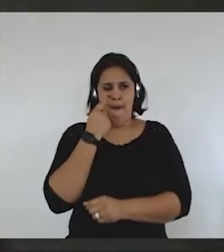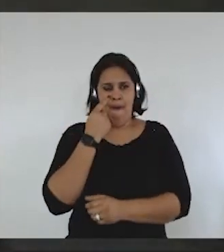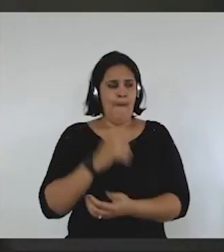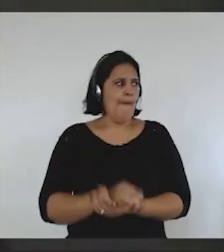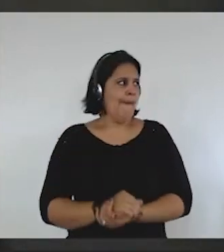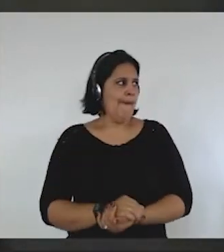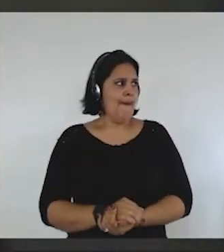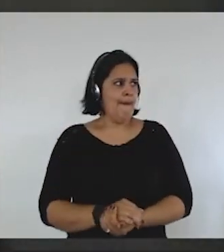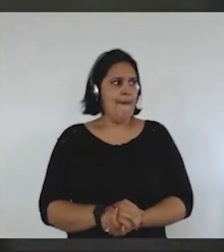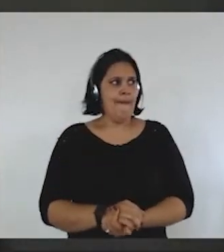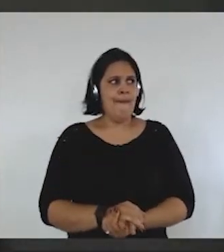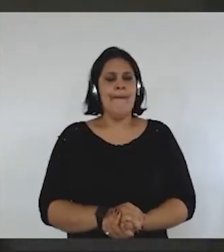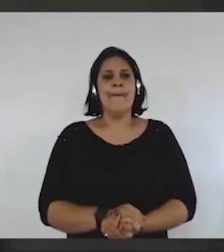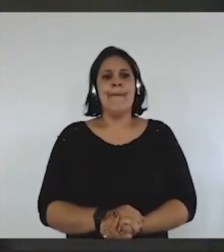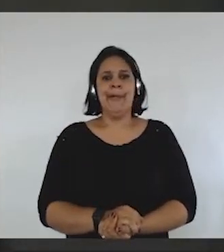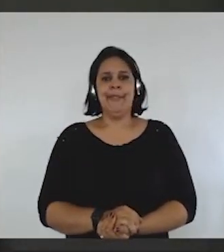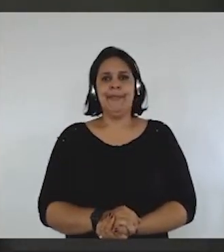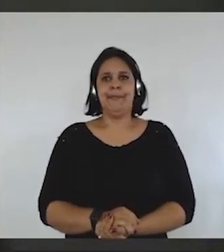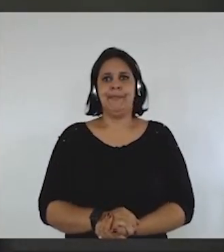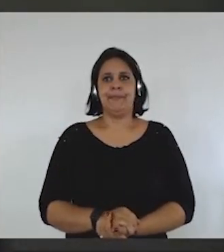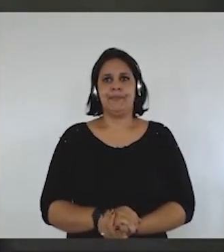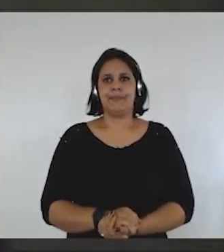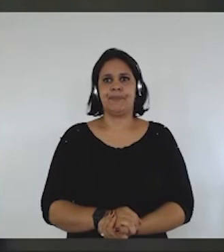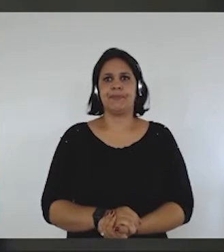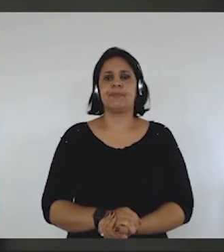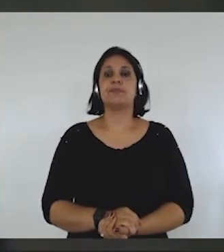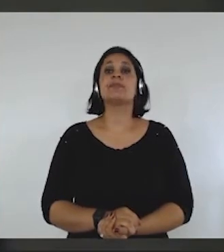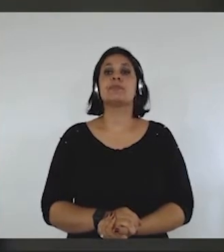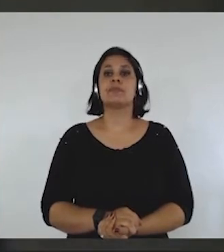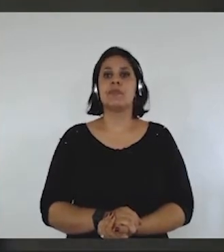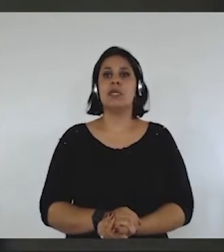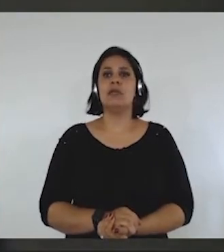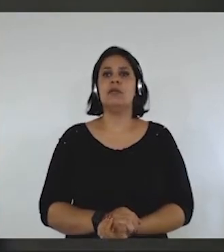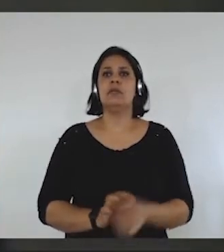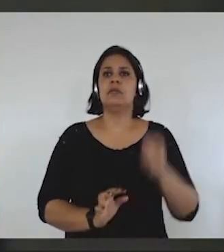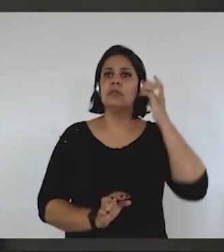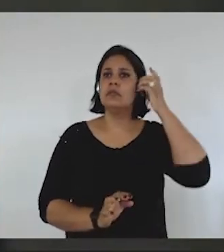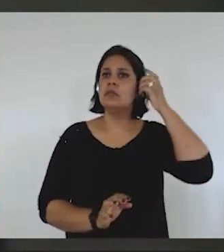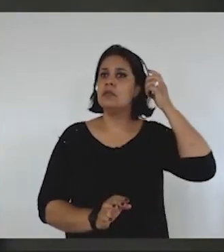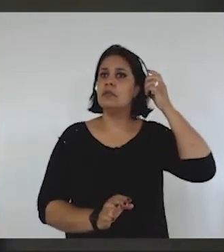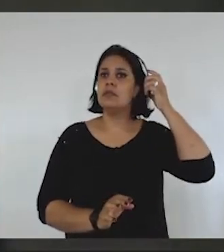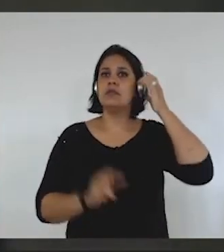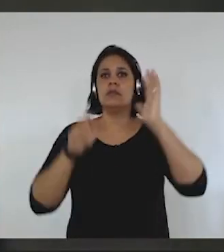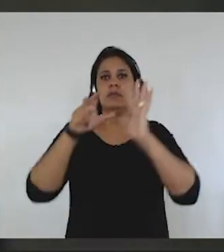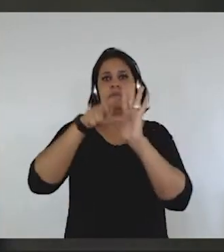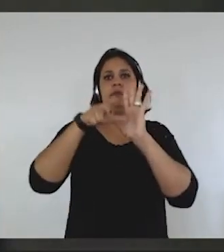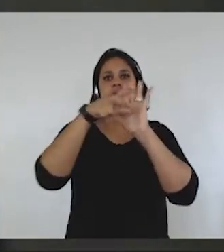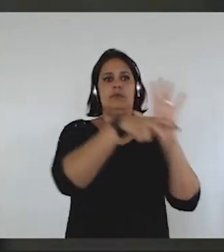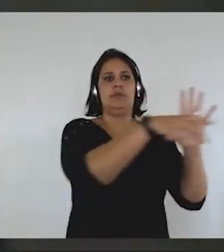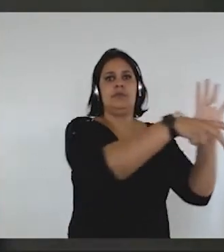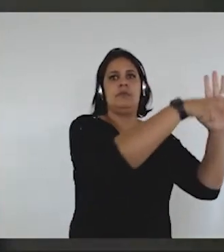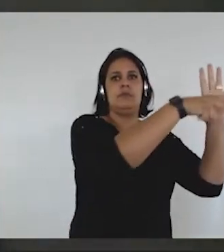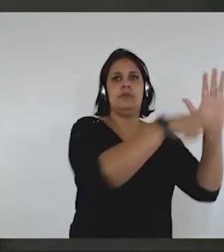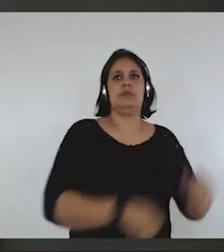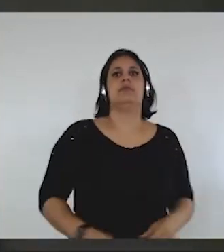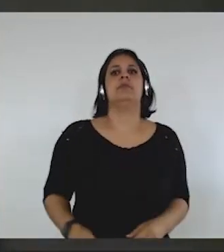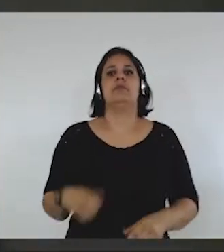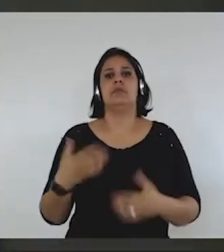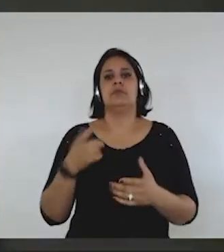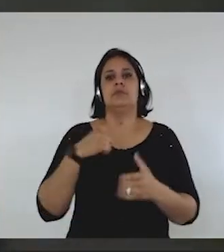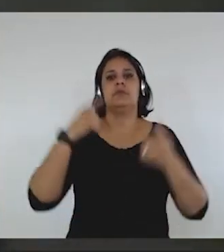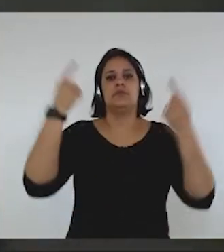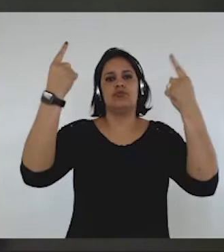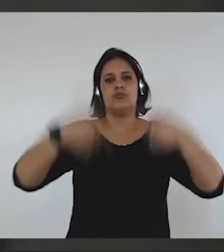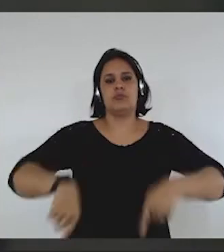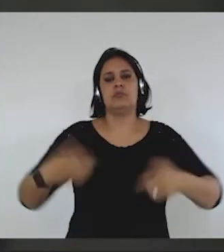sobre vamos dizer, as fragilidades das instituições de direito internacional diante desse grande desafio que é